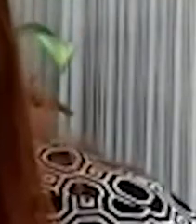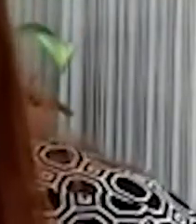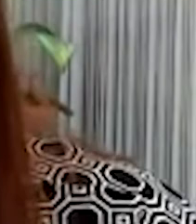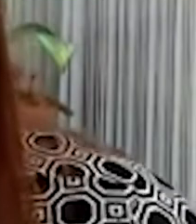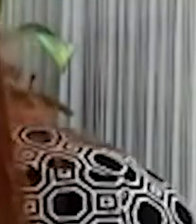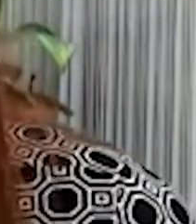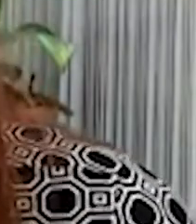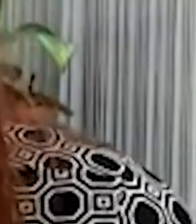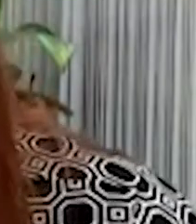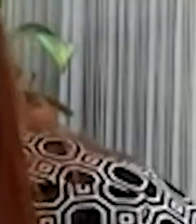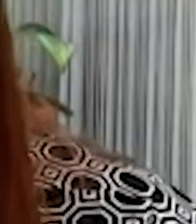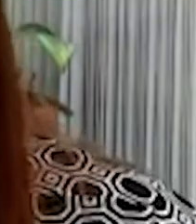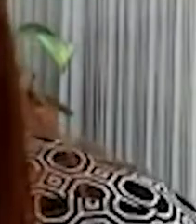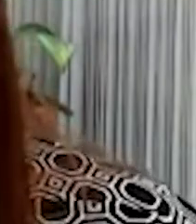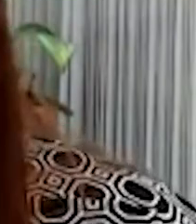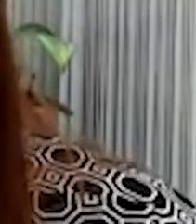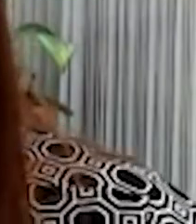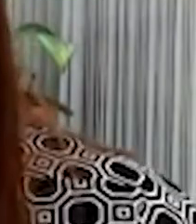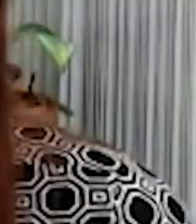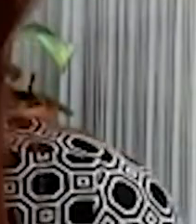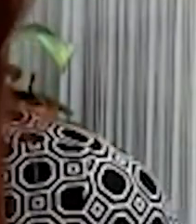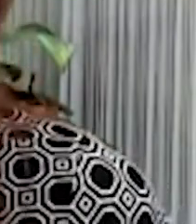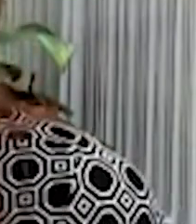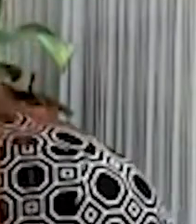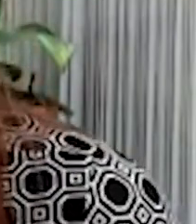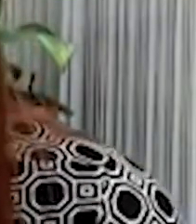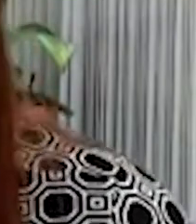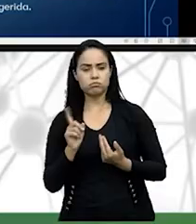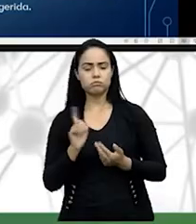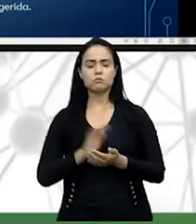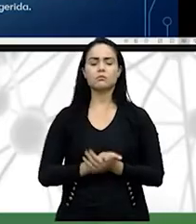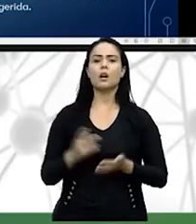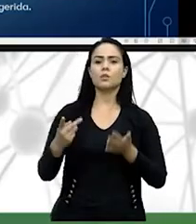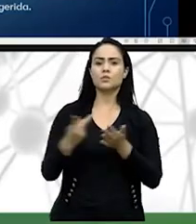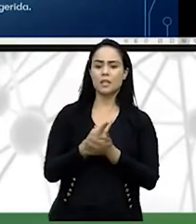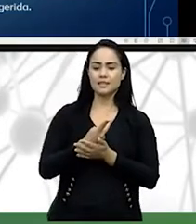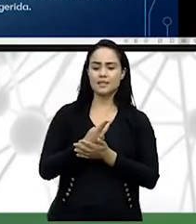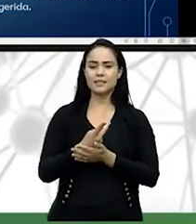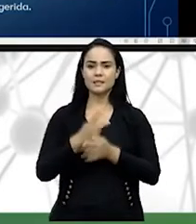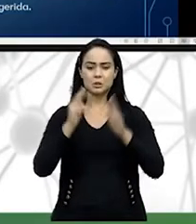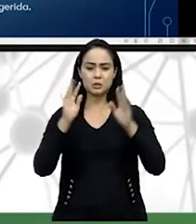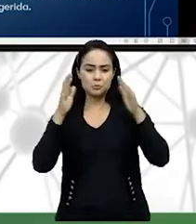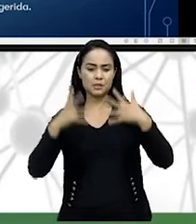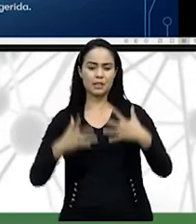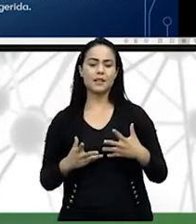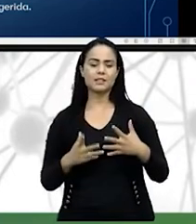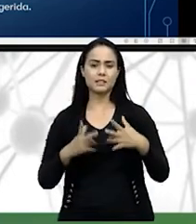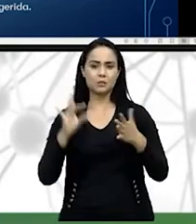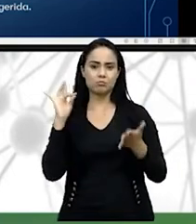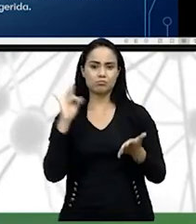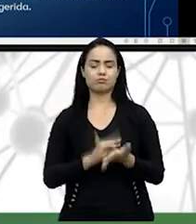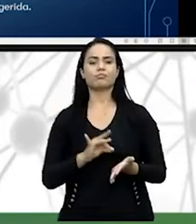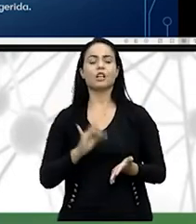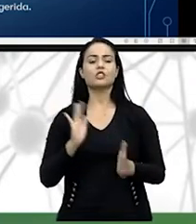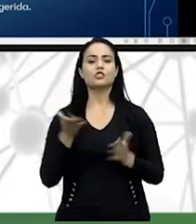inaugurado essas pautas exclusivas de temas repetitivos. Então, que já atenderia